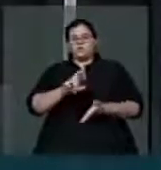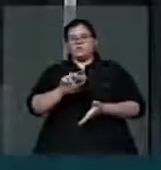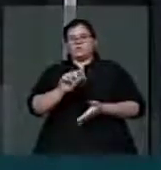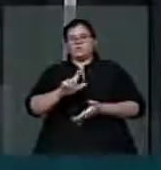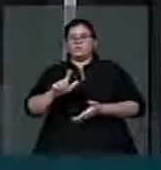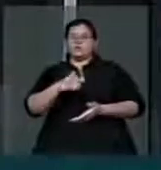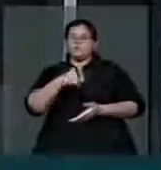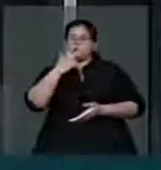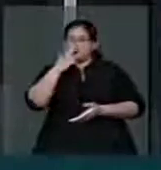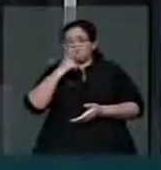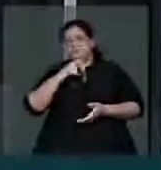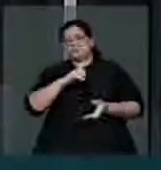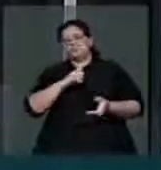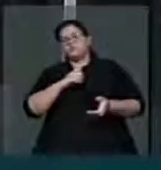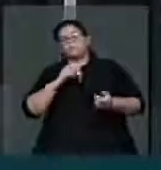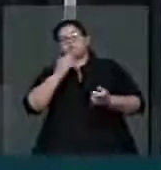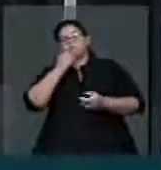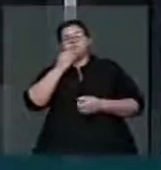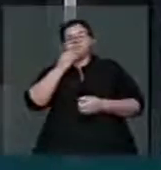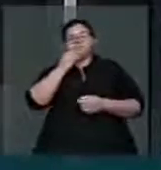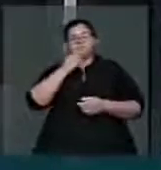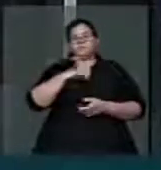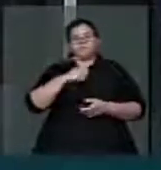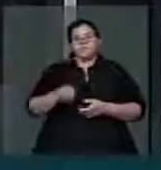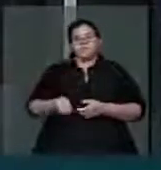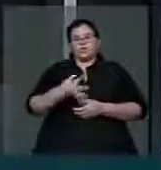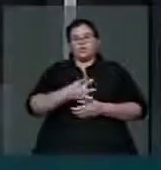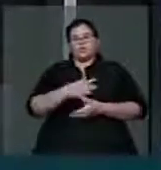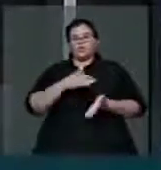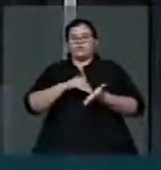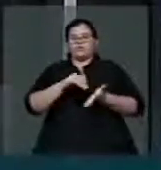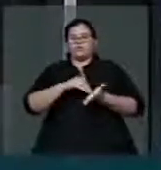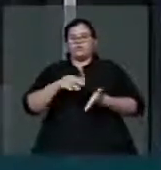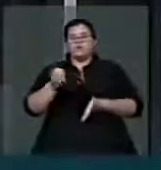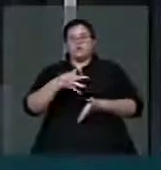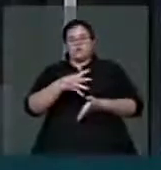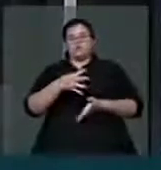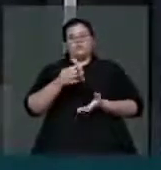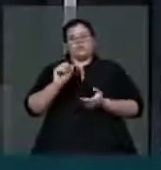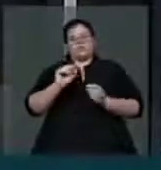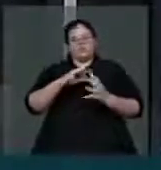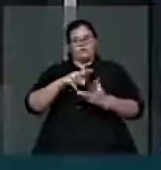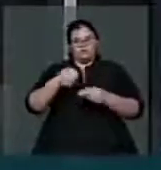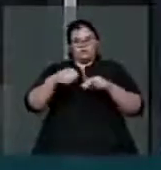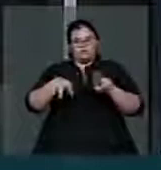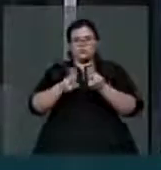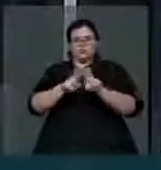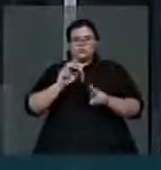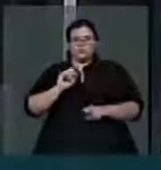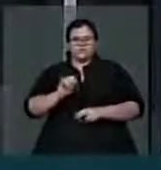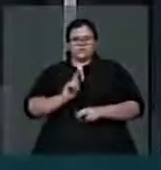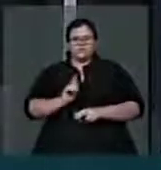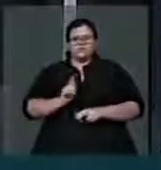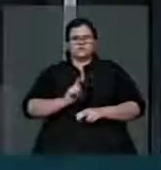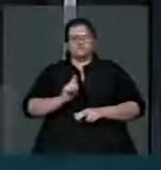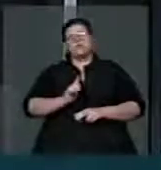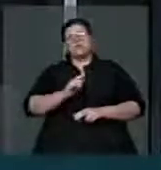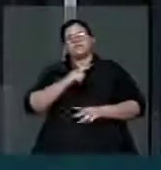provavelmente seria o novo secretário-geral da ONU, caso não tivesse sua vida ceifado por